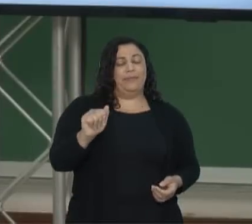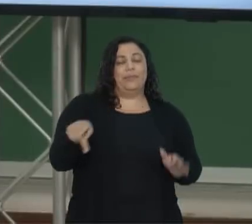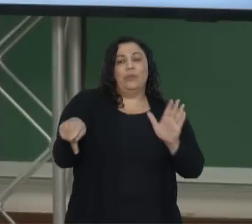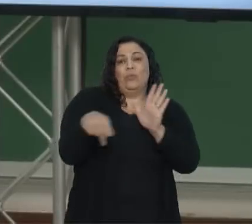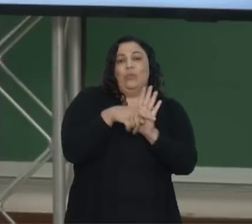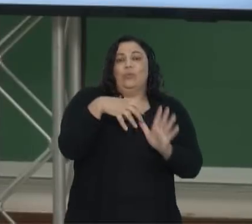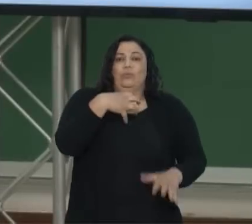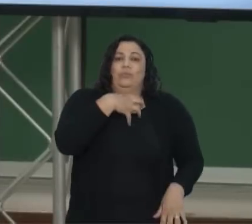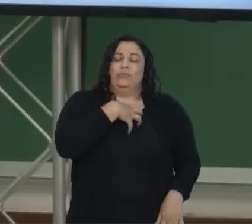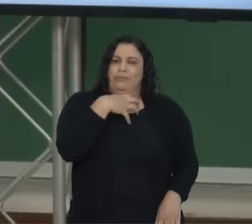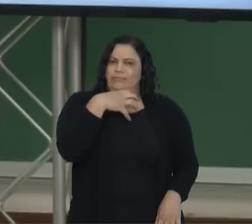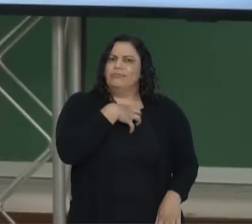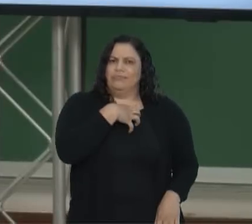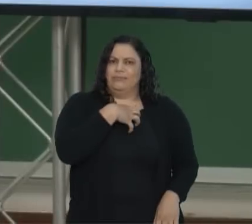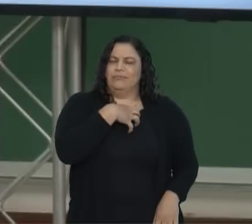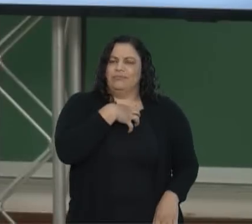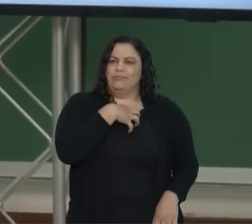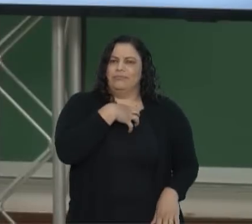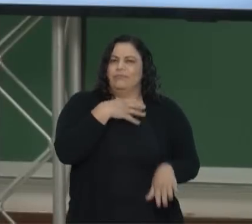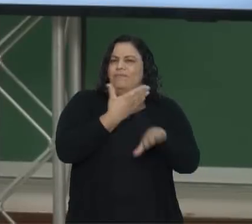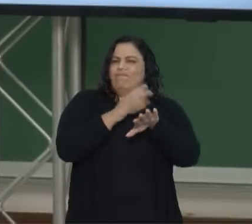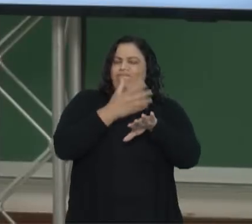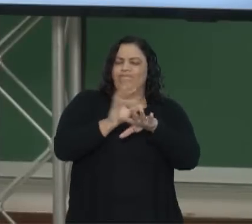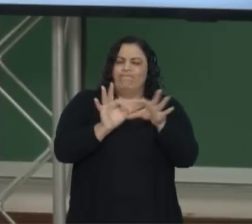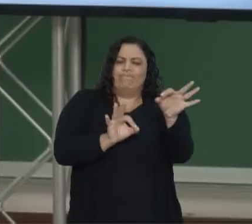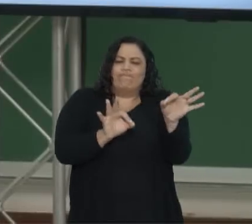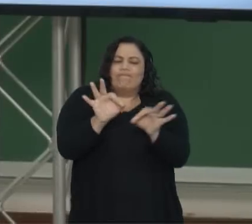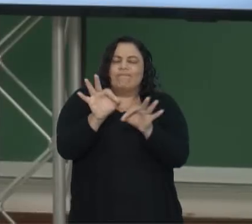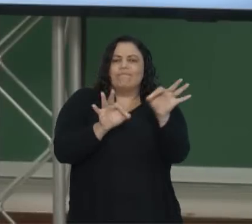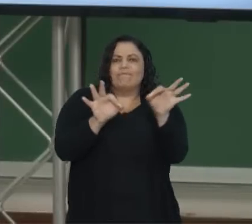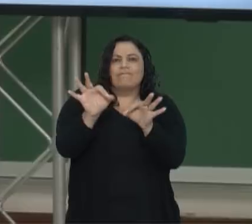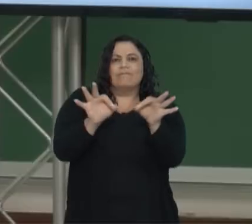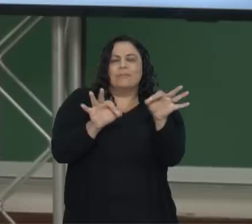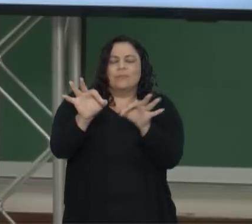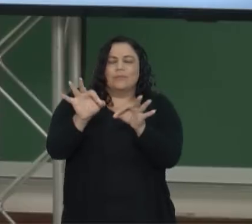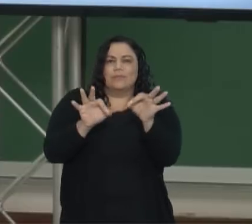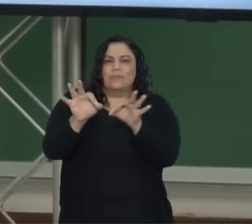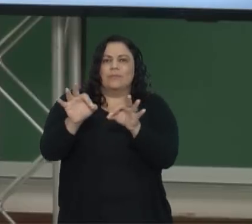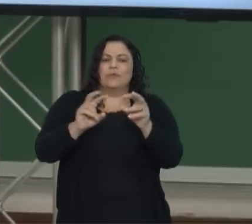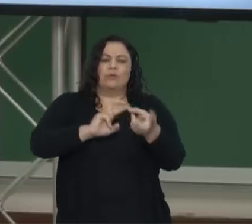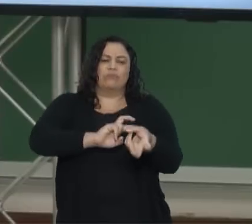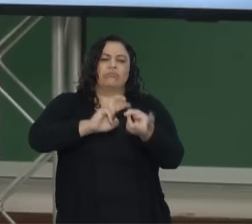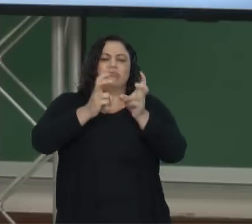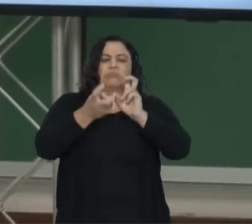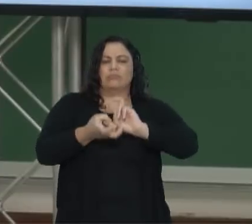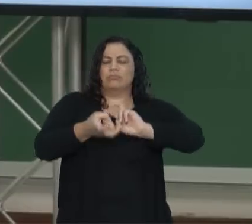ele desenvolveu uma forma ali de atuar, né, e de